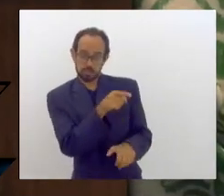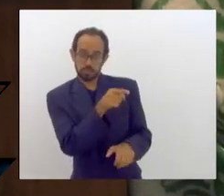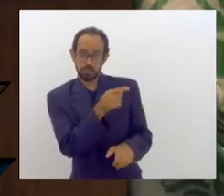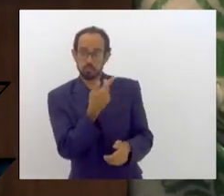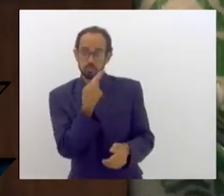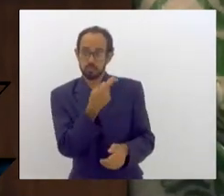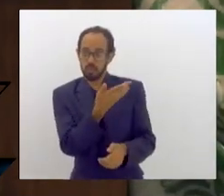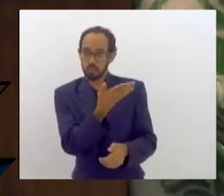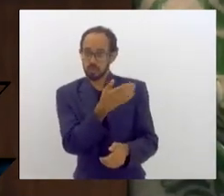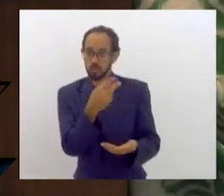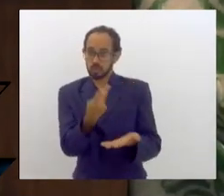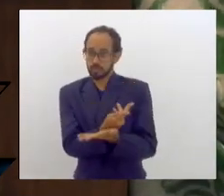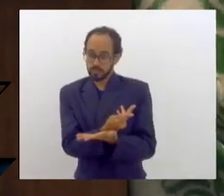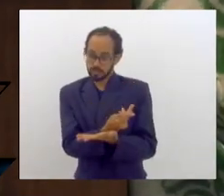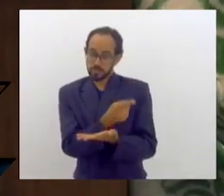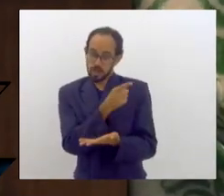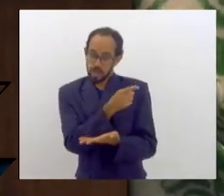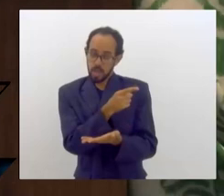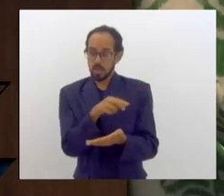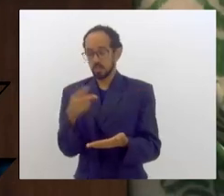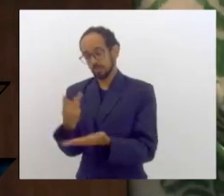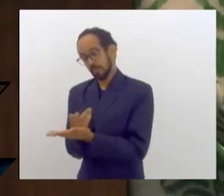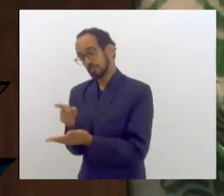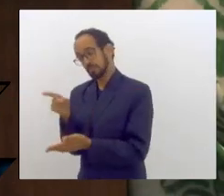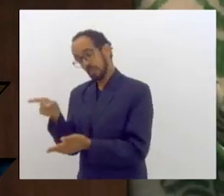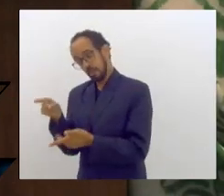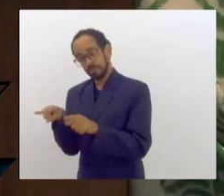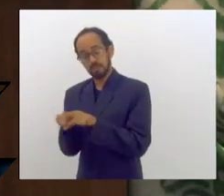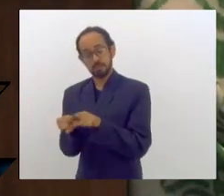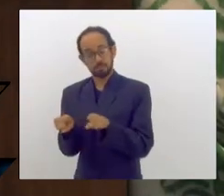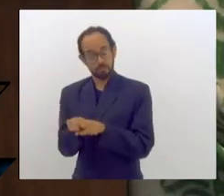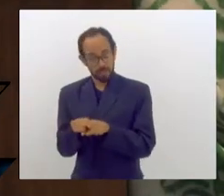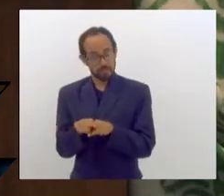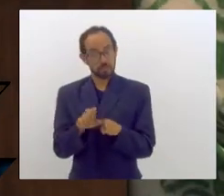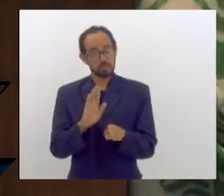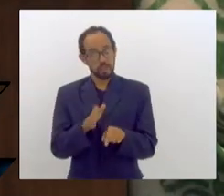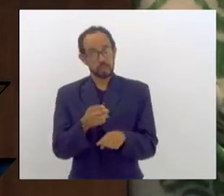que acontece lá, acontece cá também. Já temos dois projetos